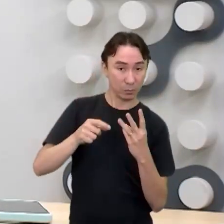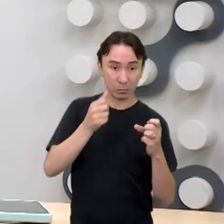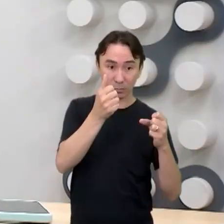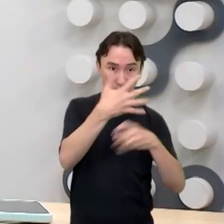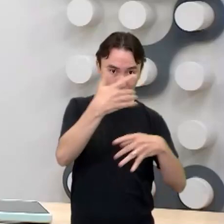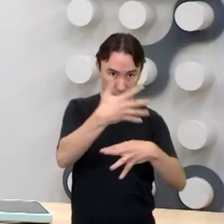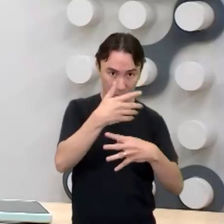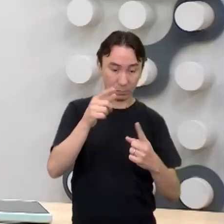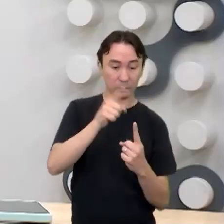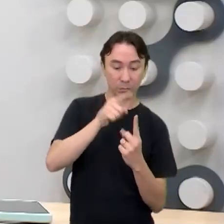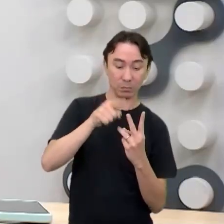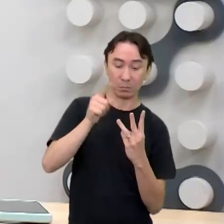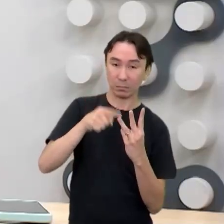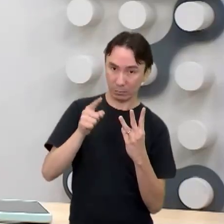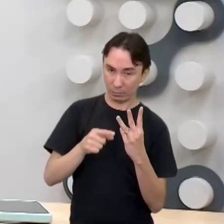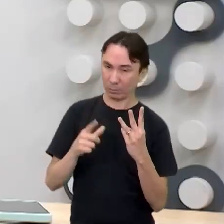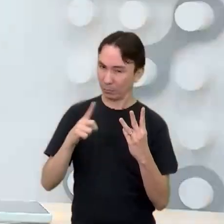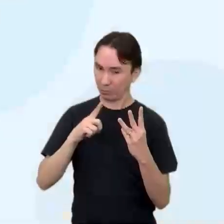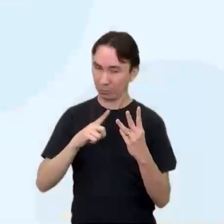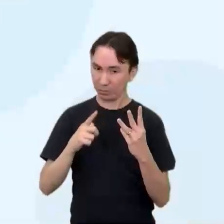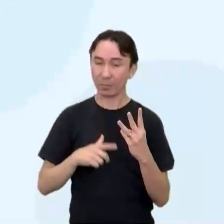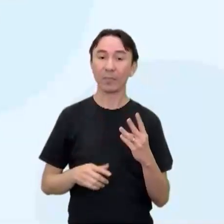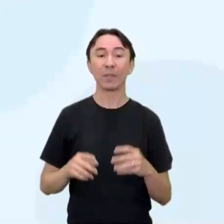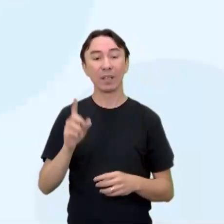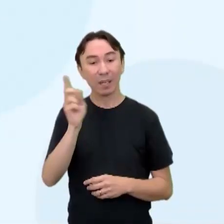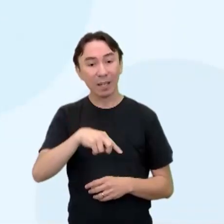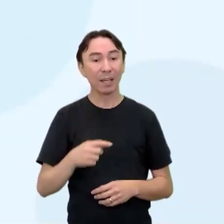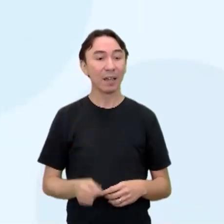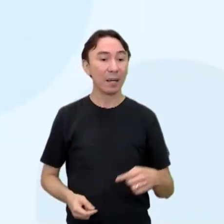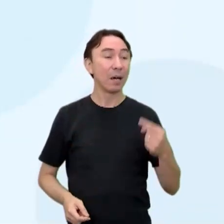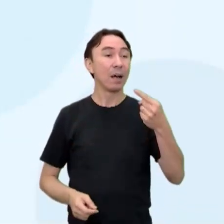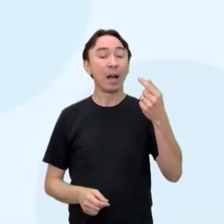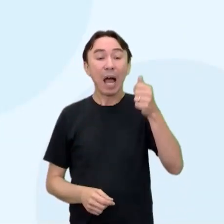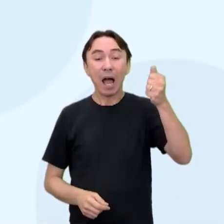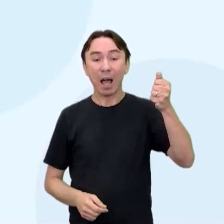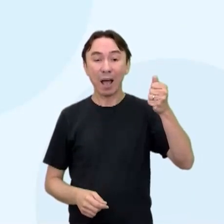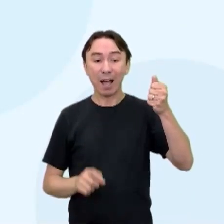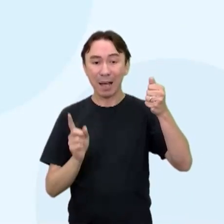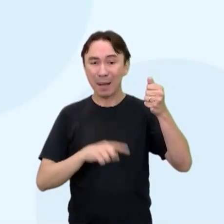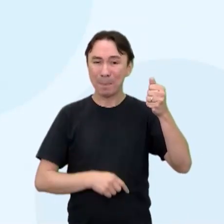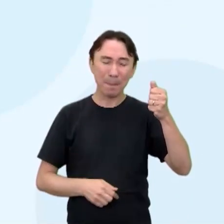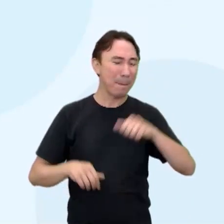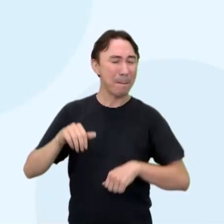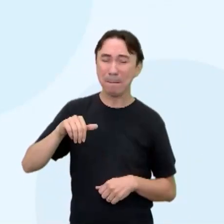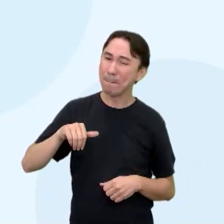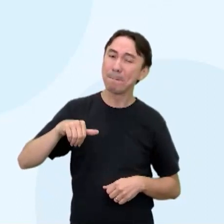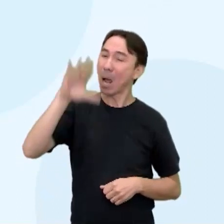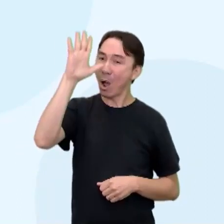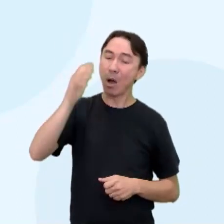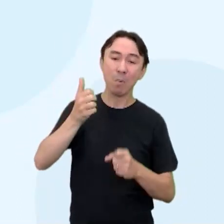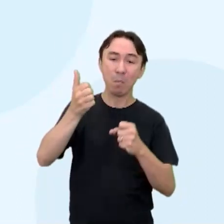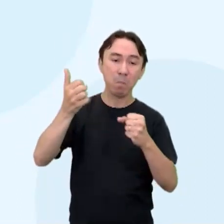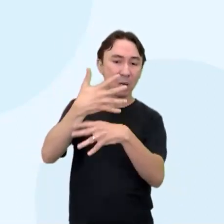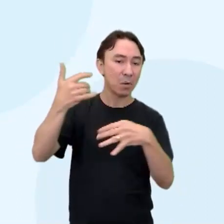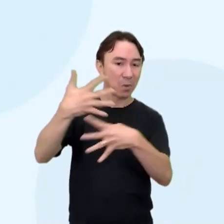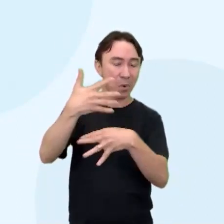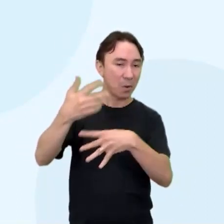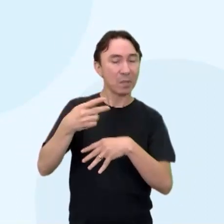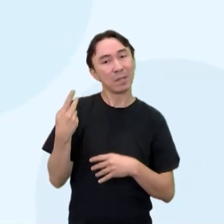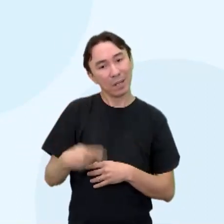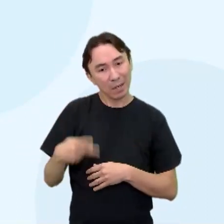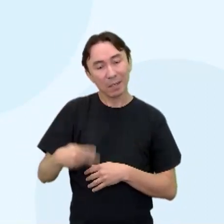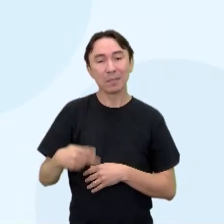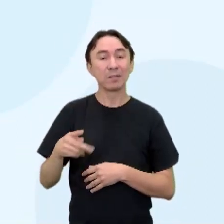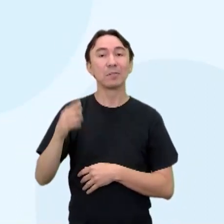pelo item A, que ele fala lá da grande metrópole nacional, São Paulo. Né? São Paulo hoje é considerada a única